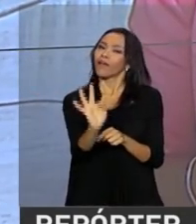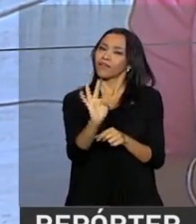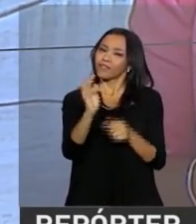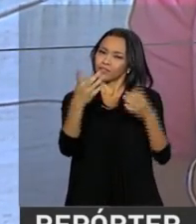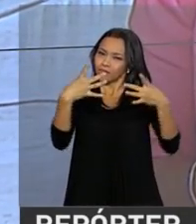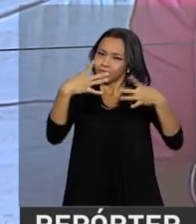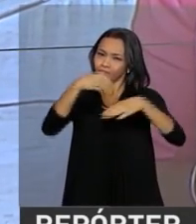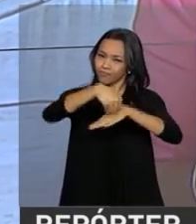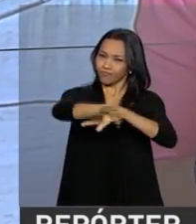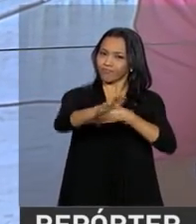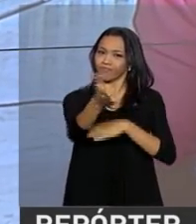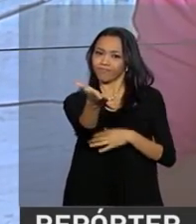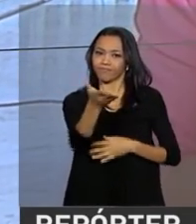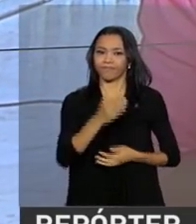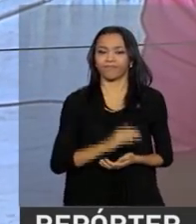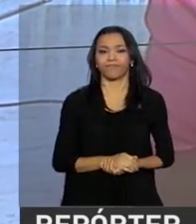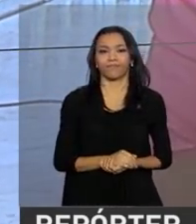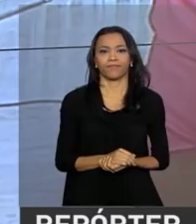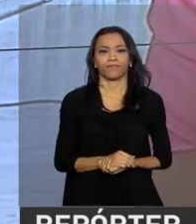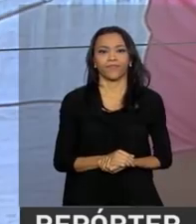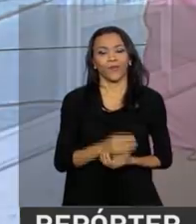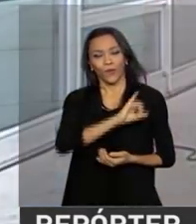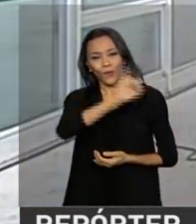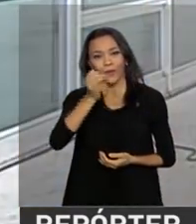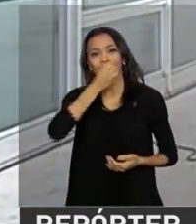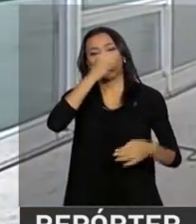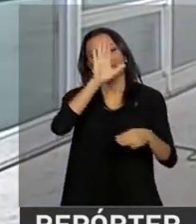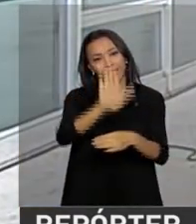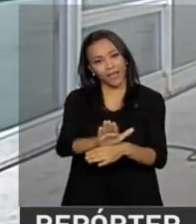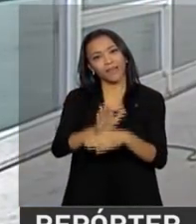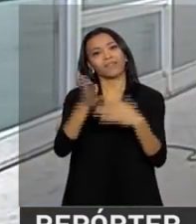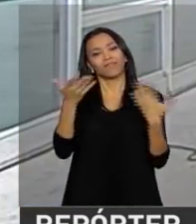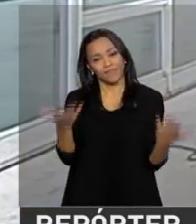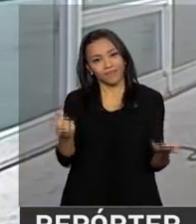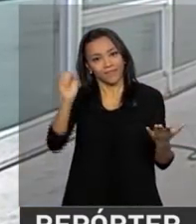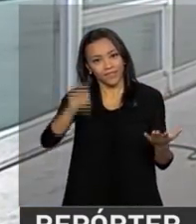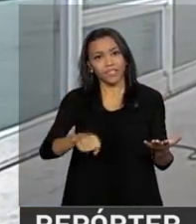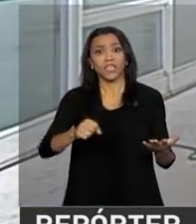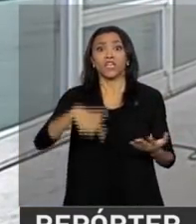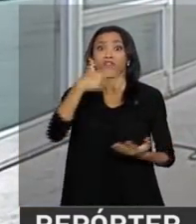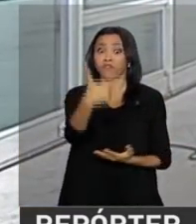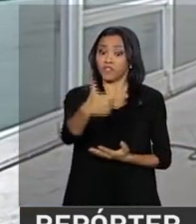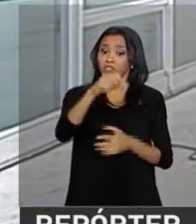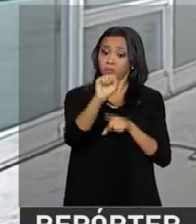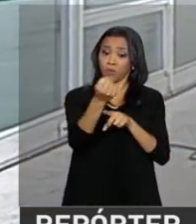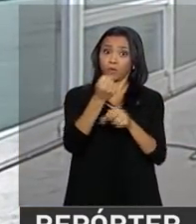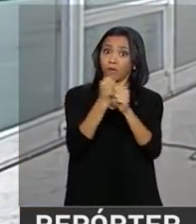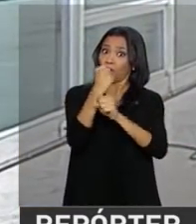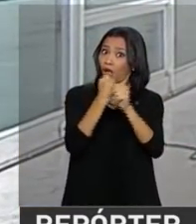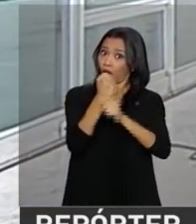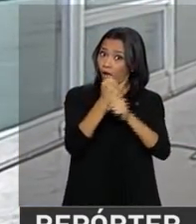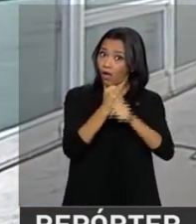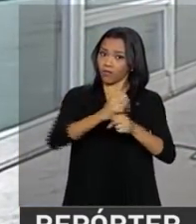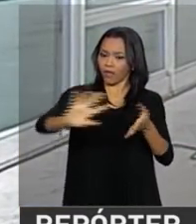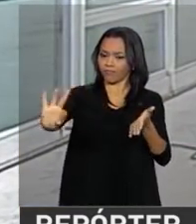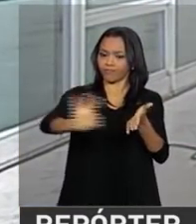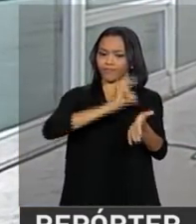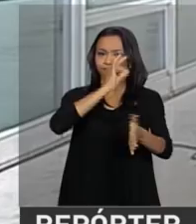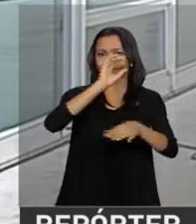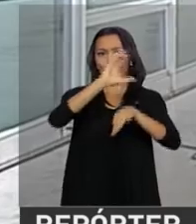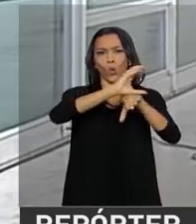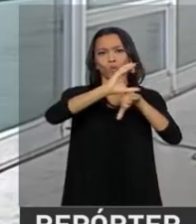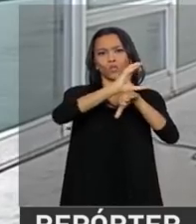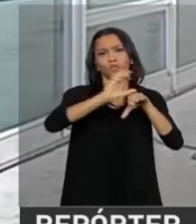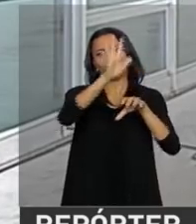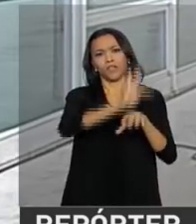Gabriela. Oi, José Luiz, boa tarde. É isso mesmo. Os 28 anos da promulgação da Constituição